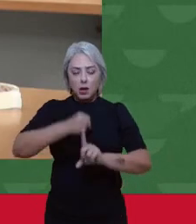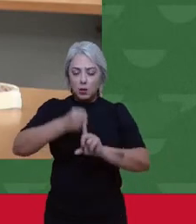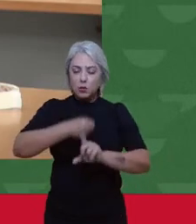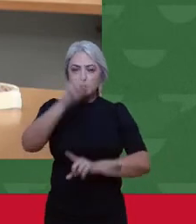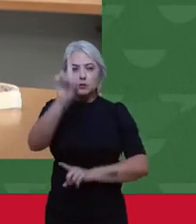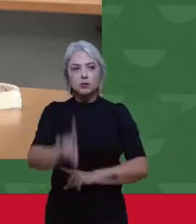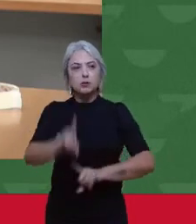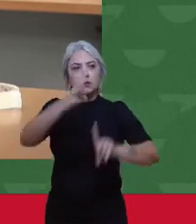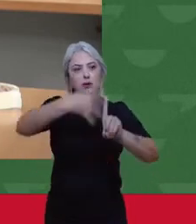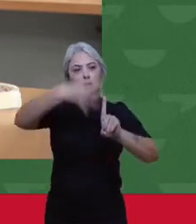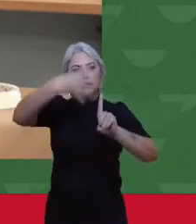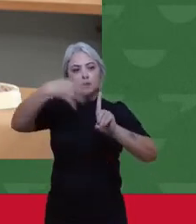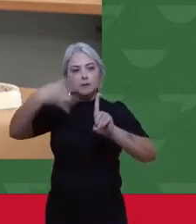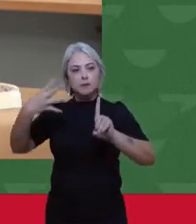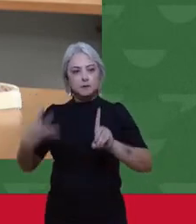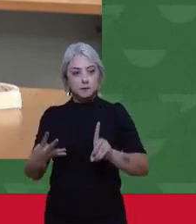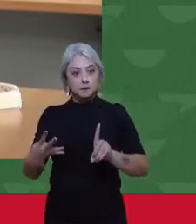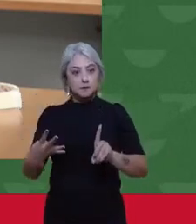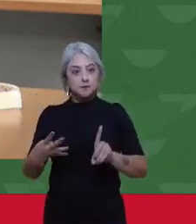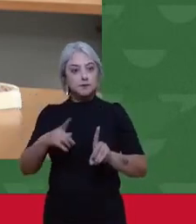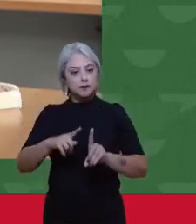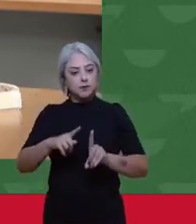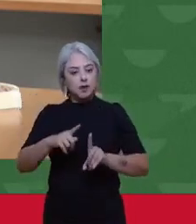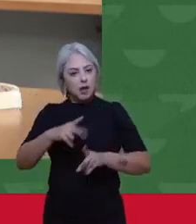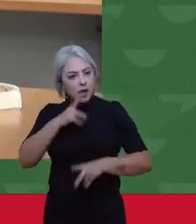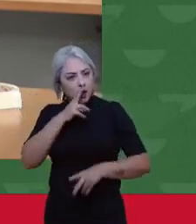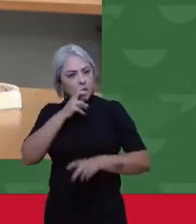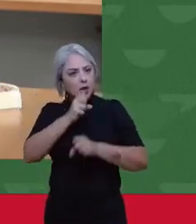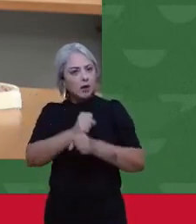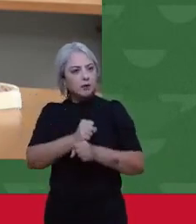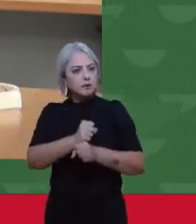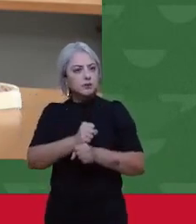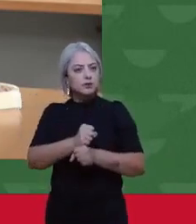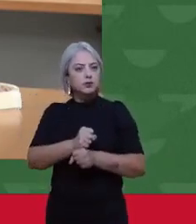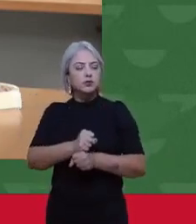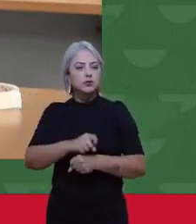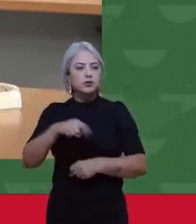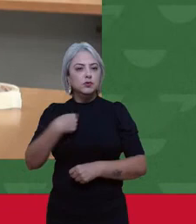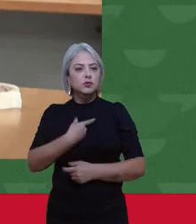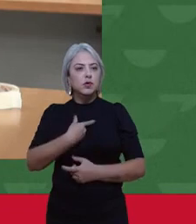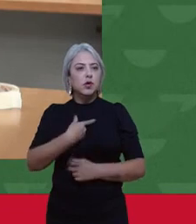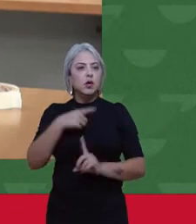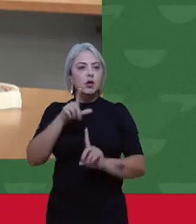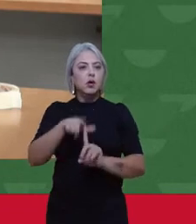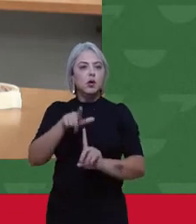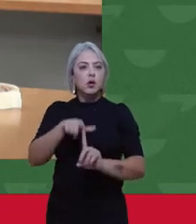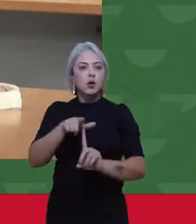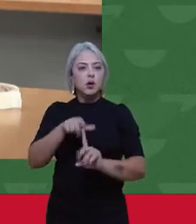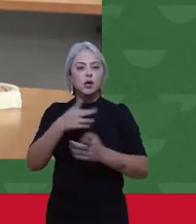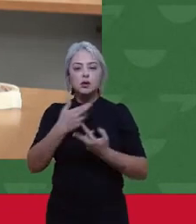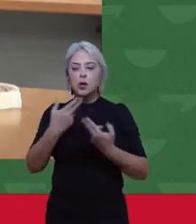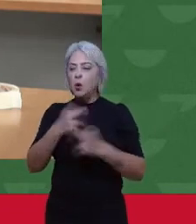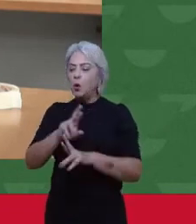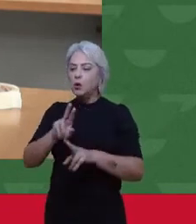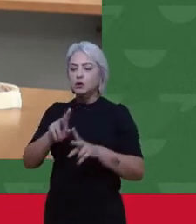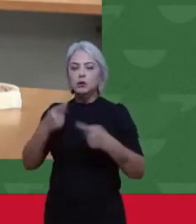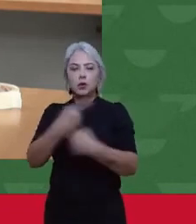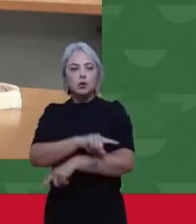direitos LGBTQIA+, e reforça o combate a qualquer tipo de discriminação ou violência contra essa